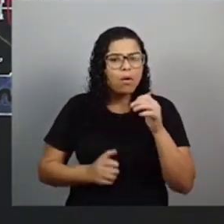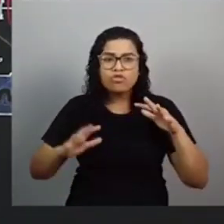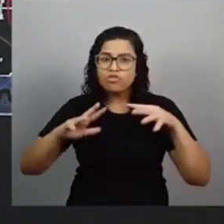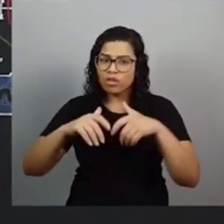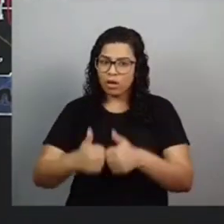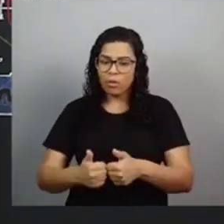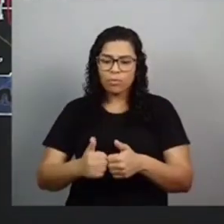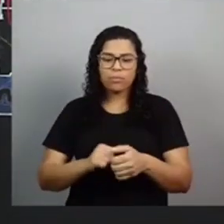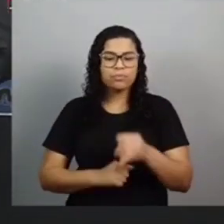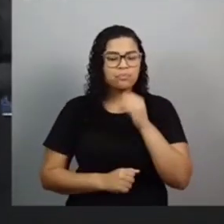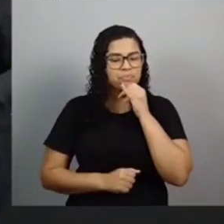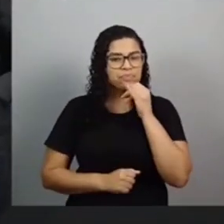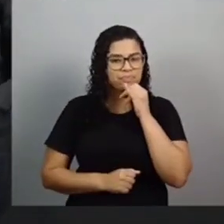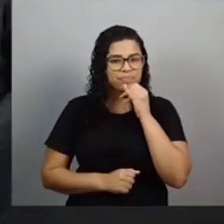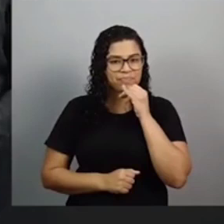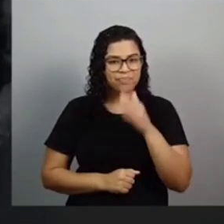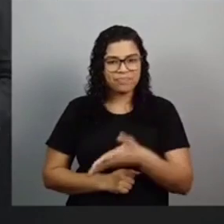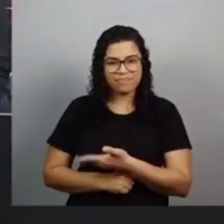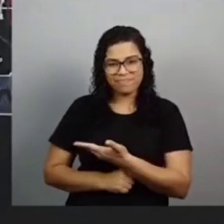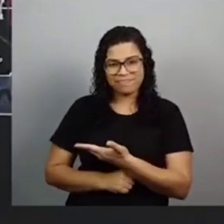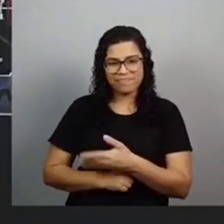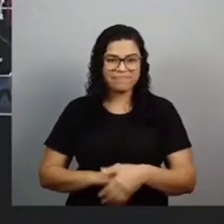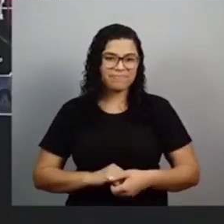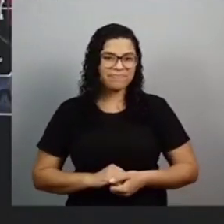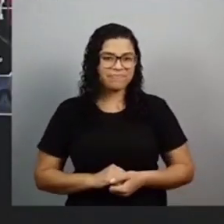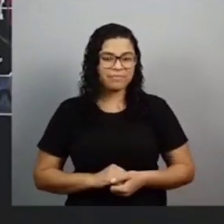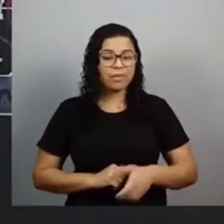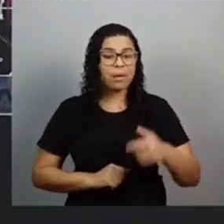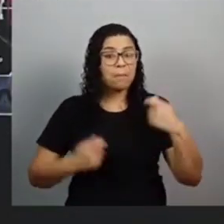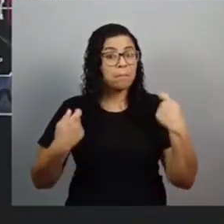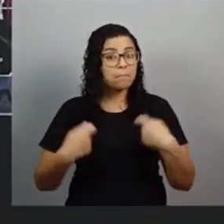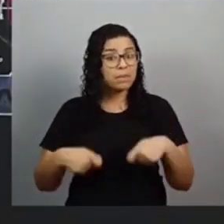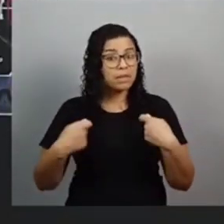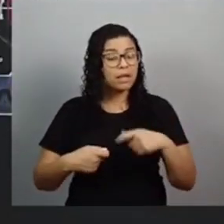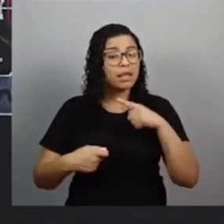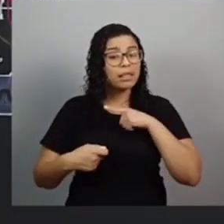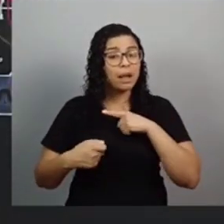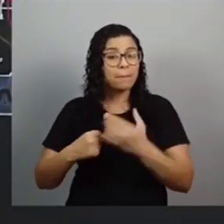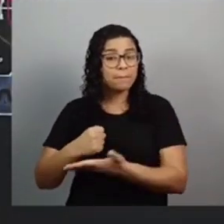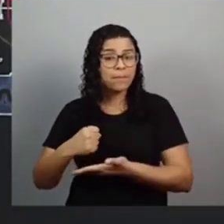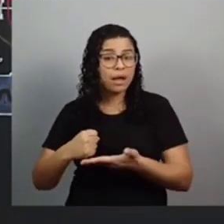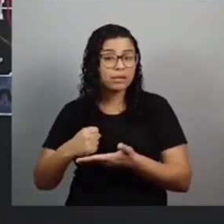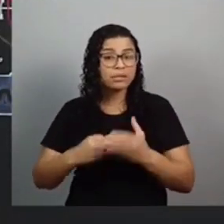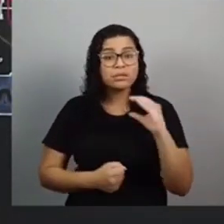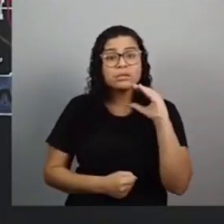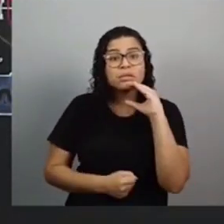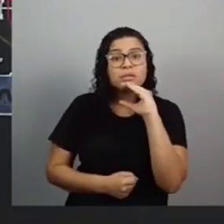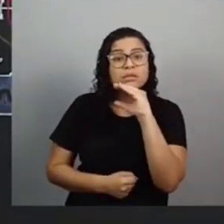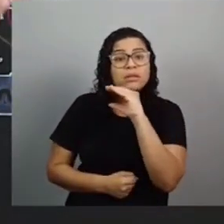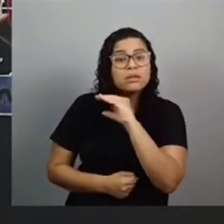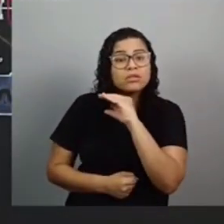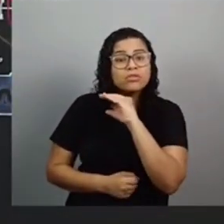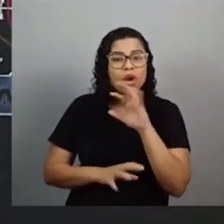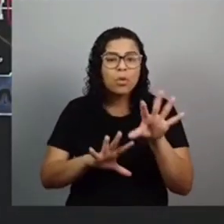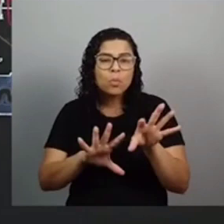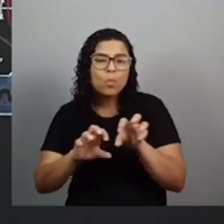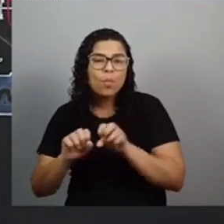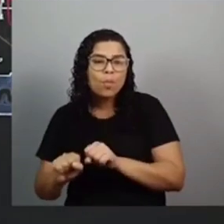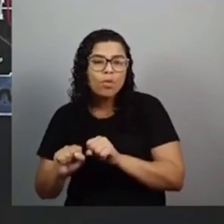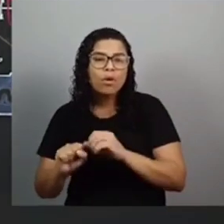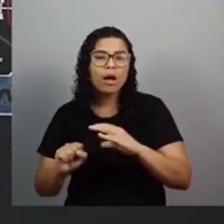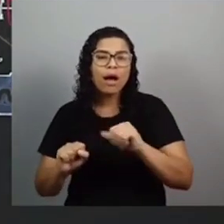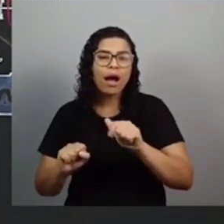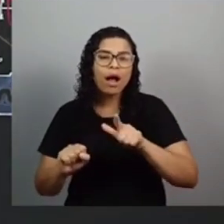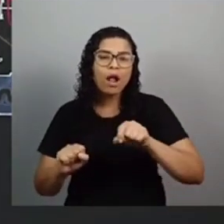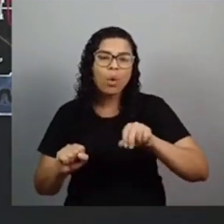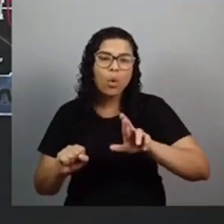que é esse padrão aqui. Eu tenho que ter uma fonte quente que vai receber esse calor. Tem exemplo aqui para vocês.